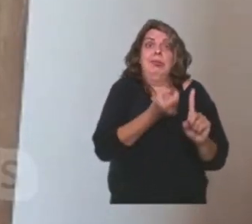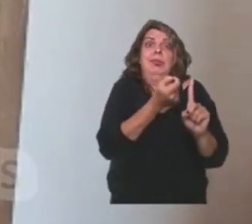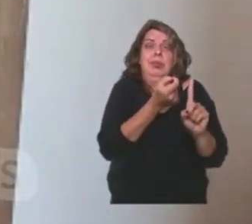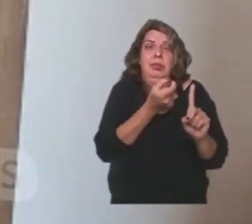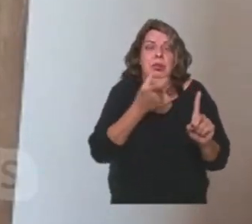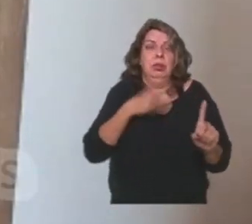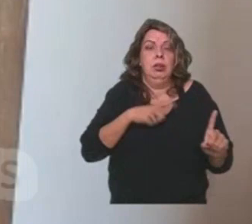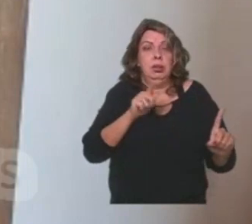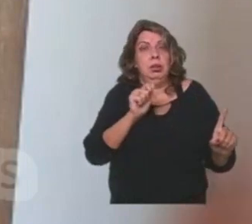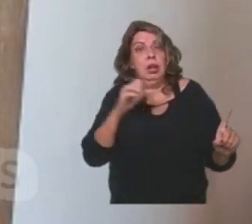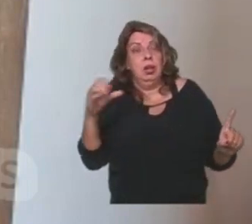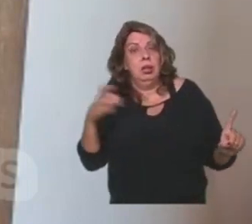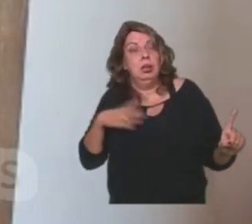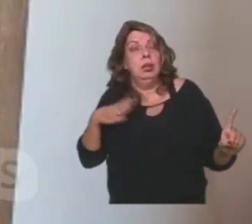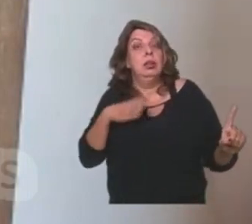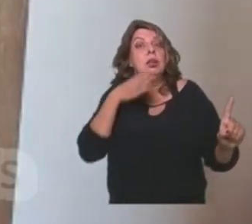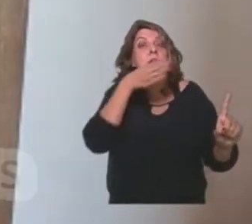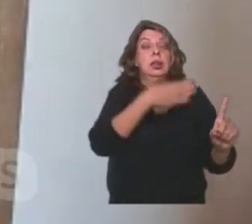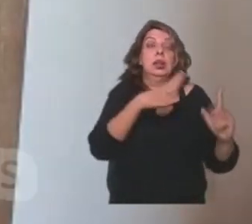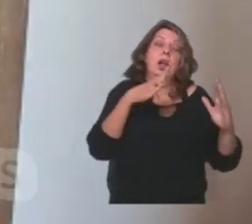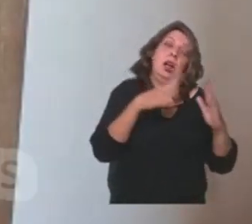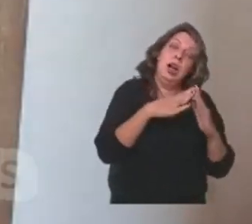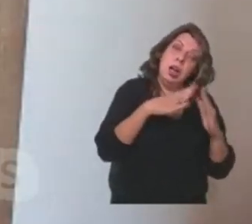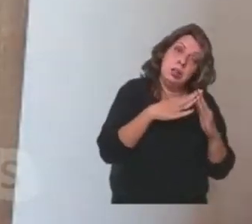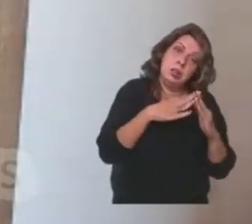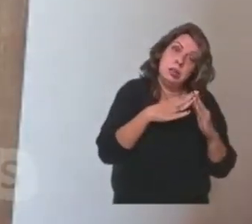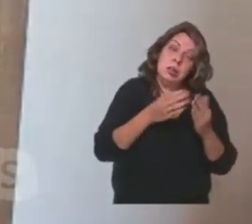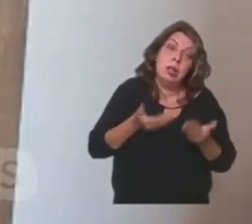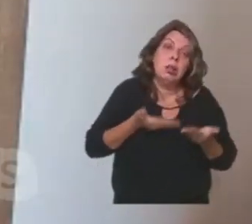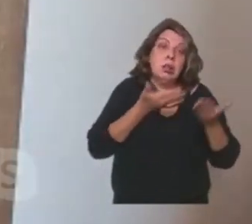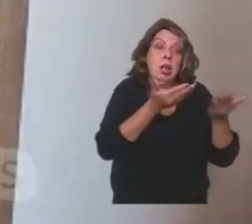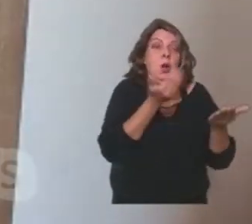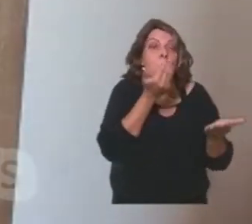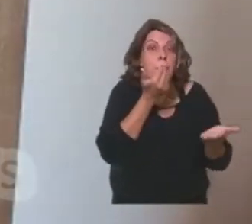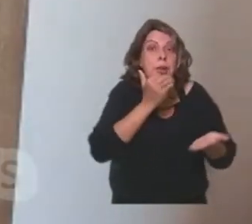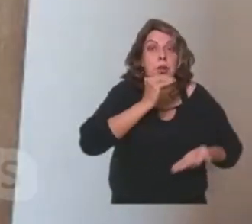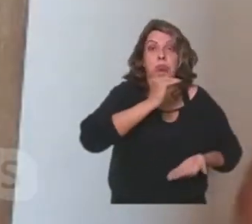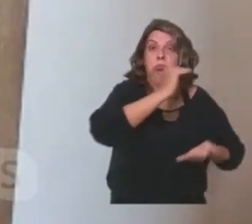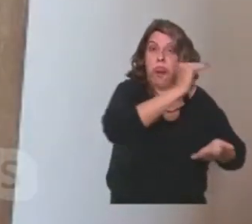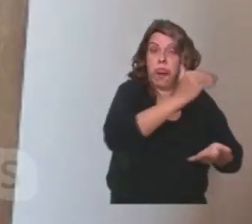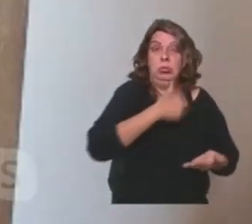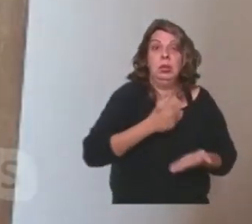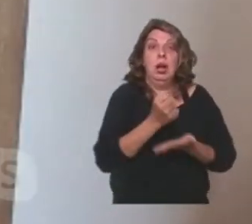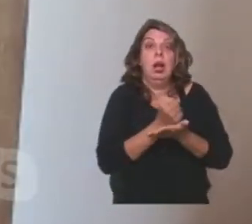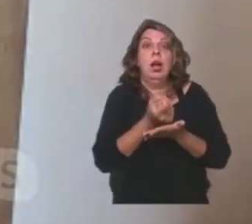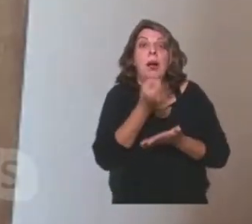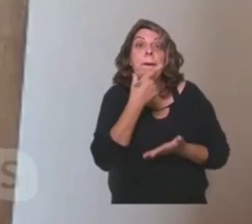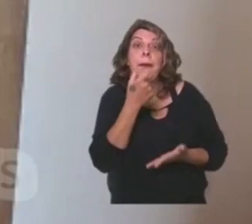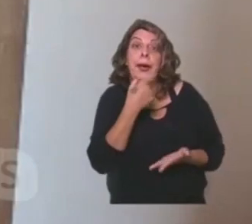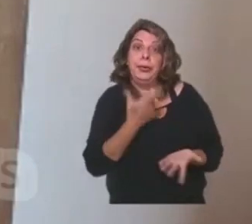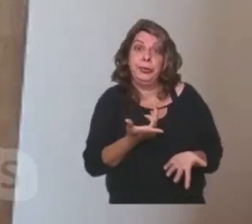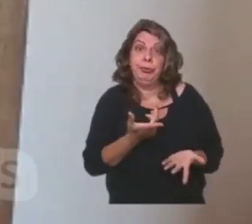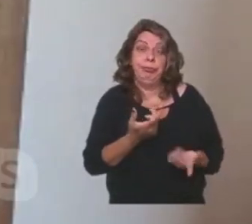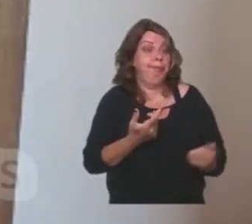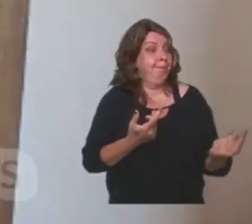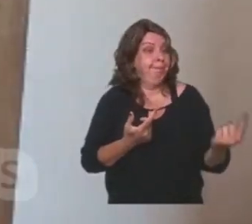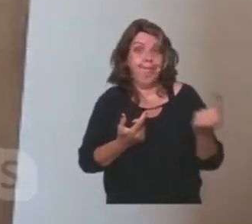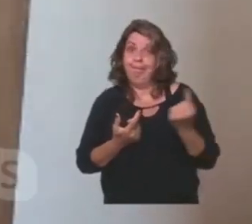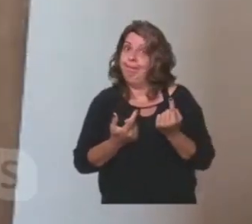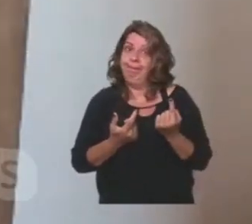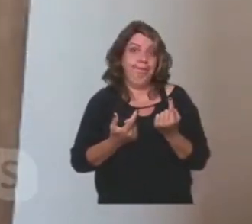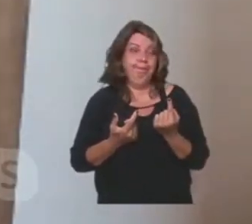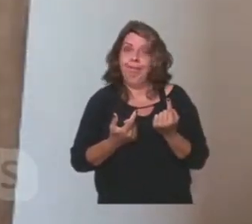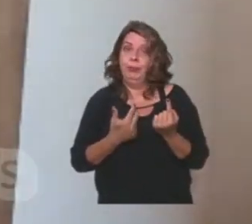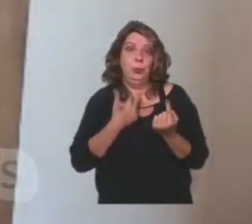GAC acabou tendo que ir à casa das crianças para poder entregar a cesta básica, os medicamentos que as famílias não podiam vir em virtude do